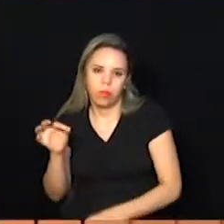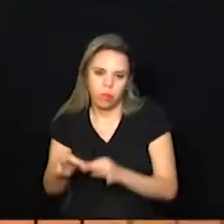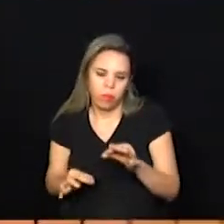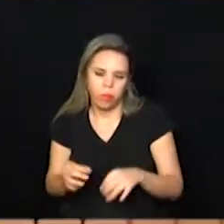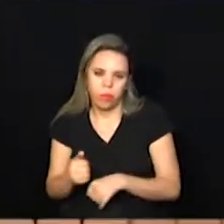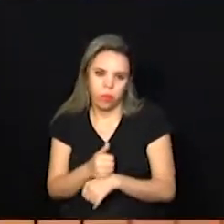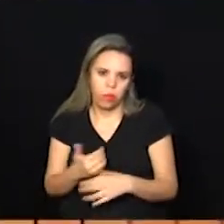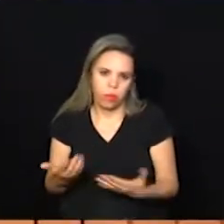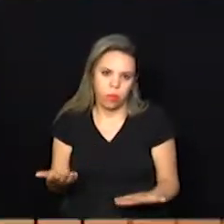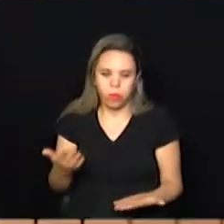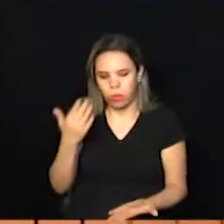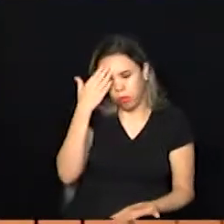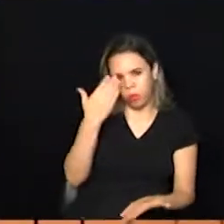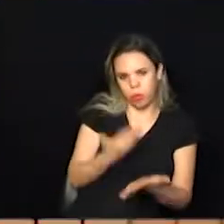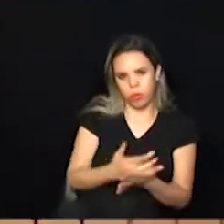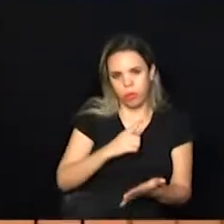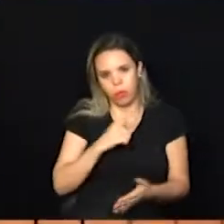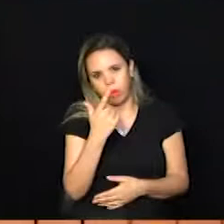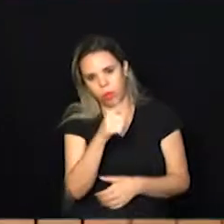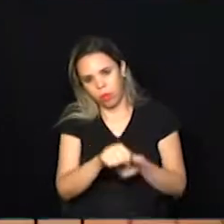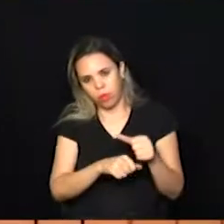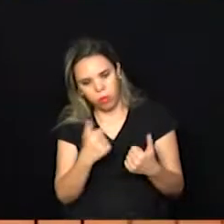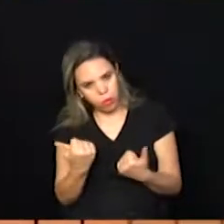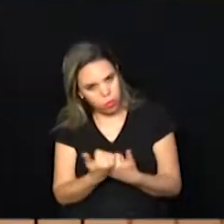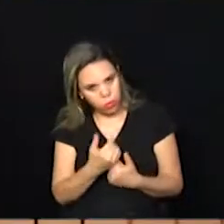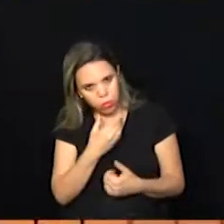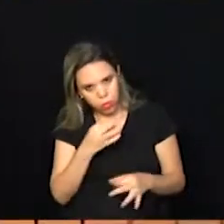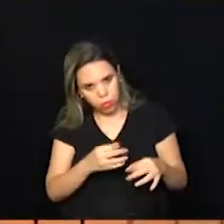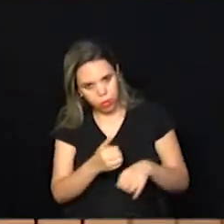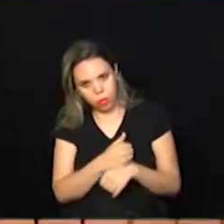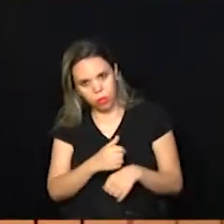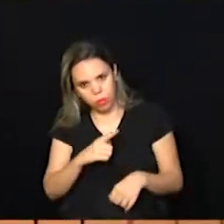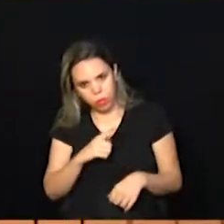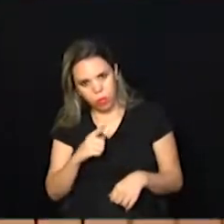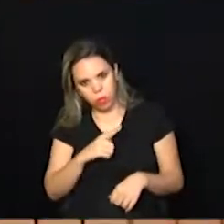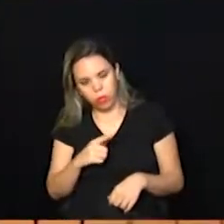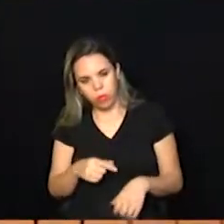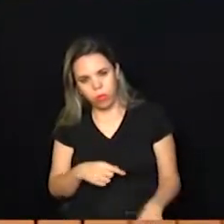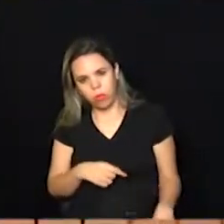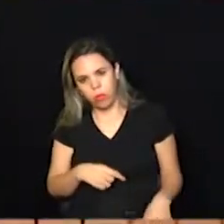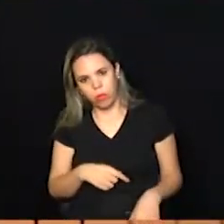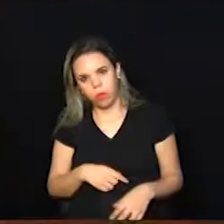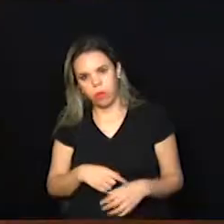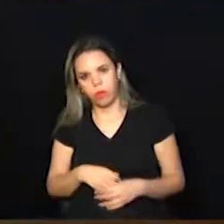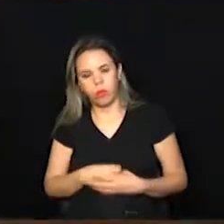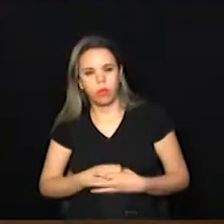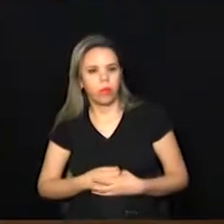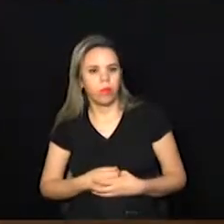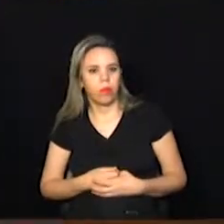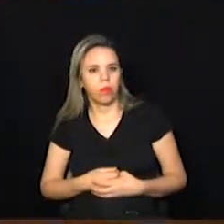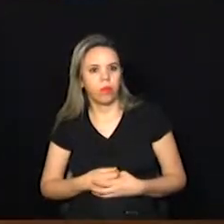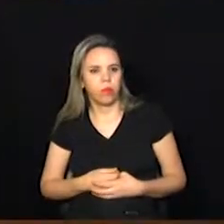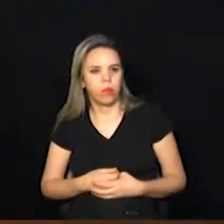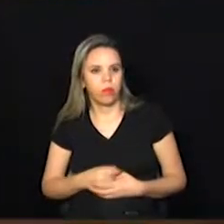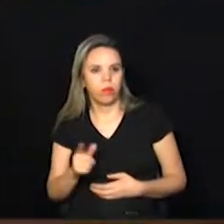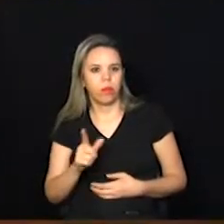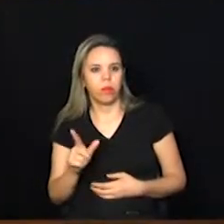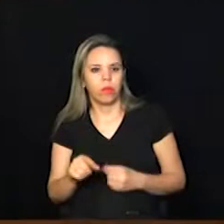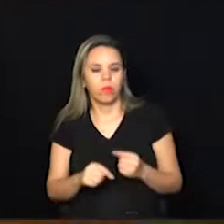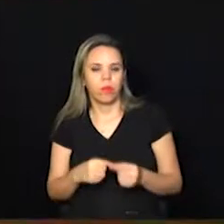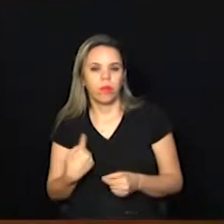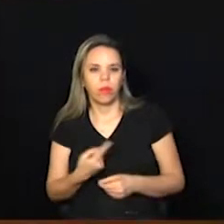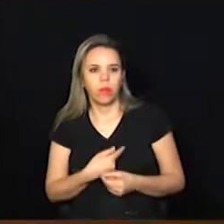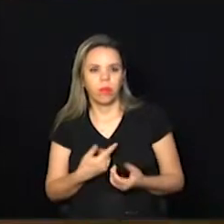especializada, acredito que vamos ter uma outra troca, já está tendo outra troca dessa vara especializada. É claro que a